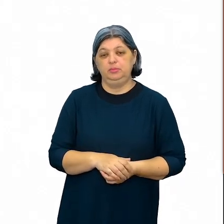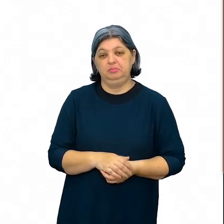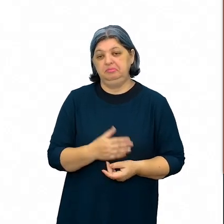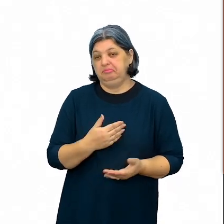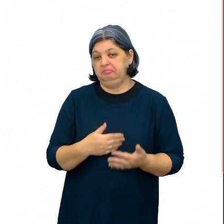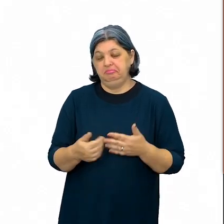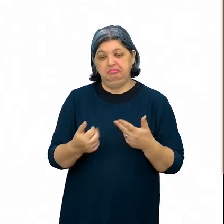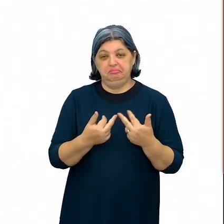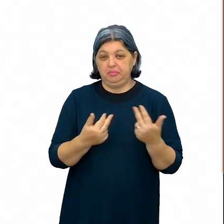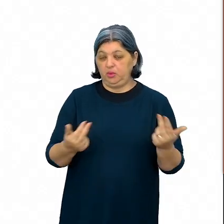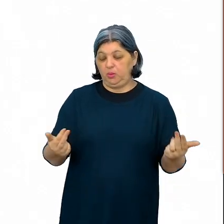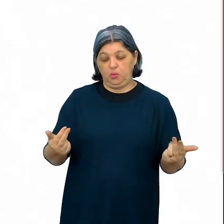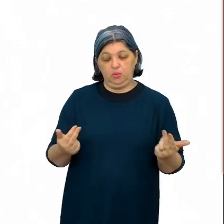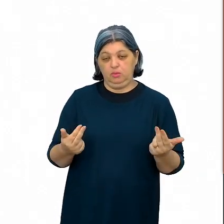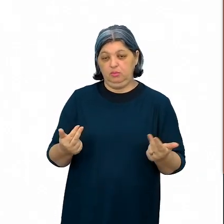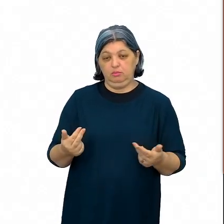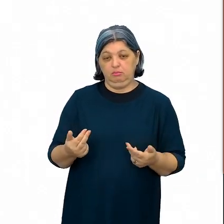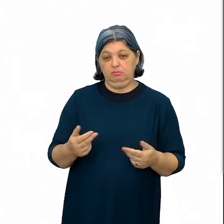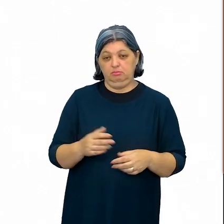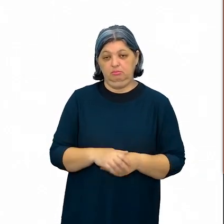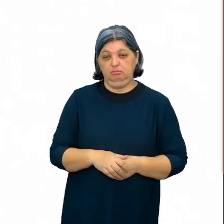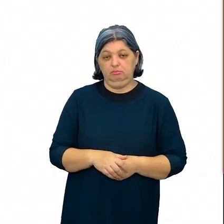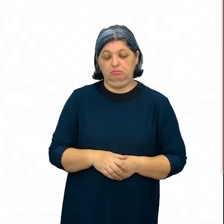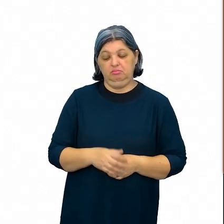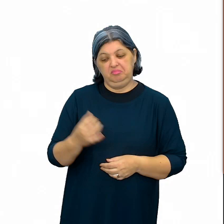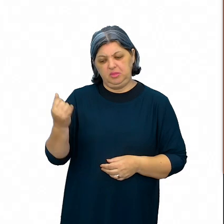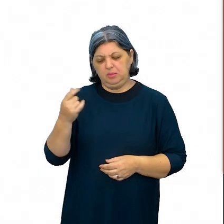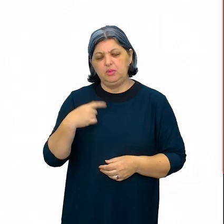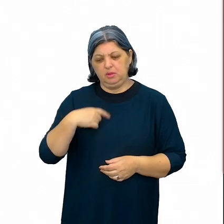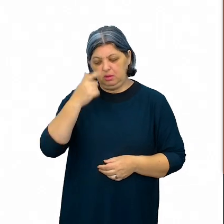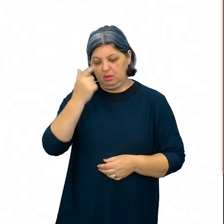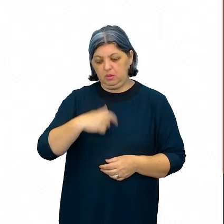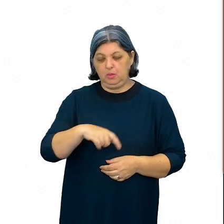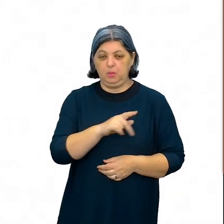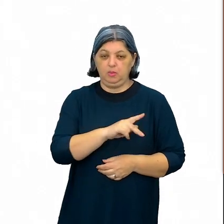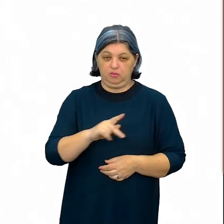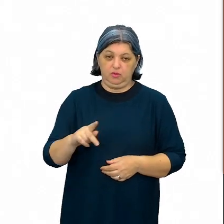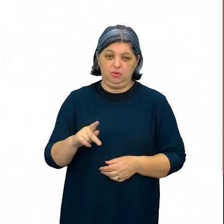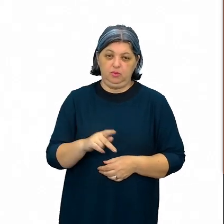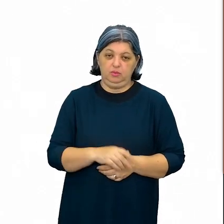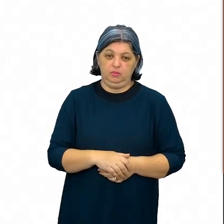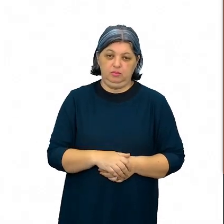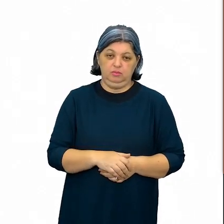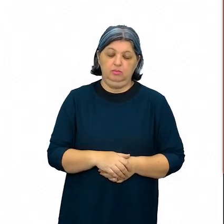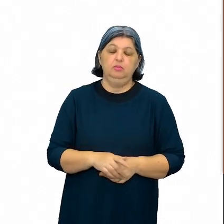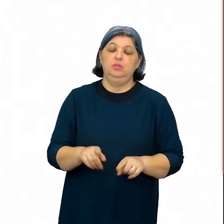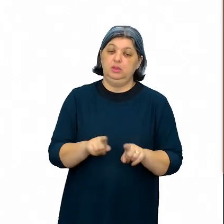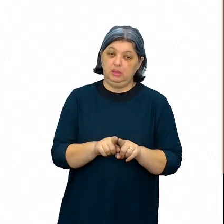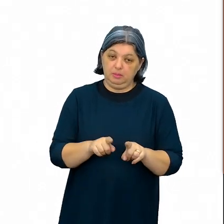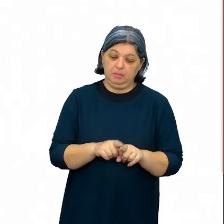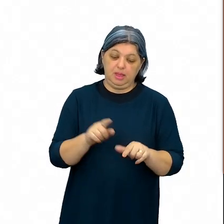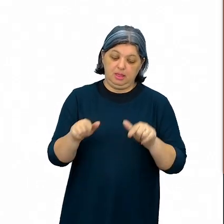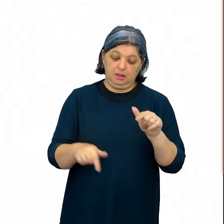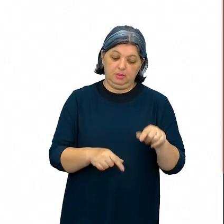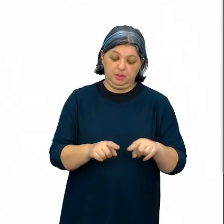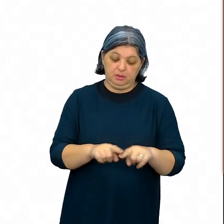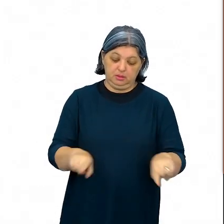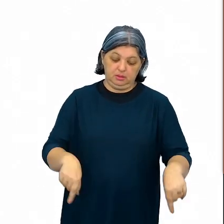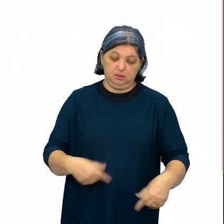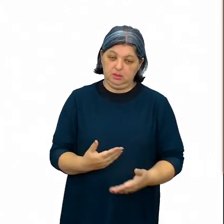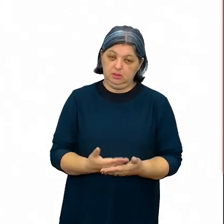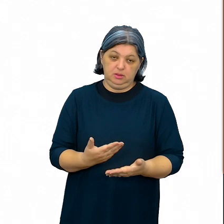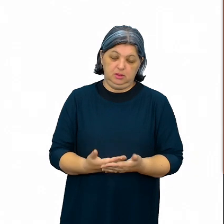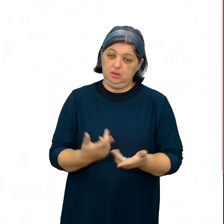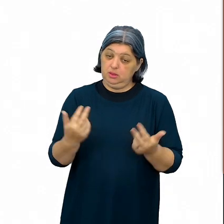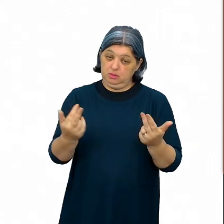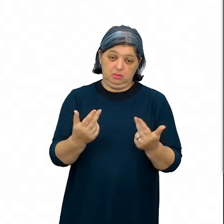Qual razão for importa eu sou professor gente eu eu também estou na sala de aula igualzinho eu não sei